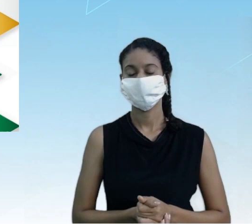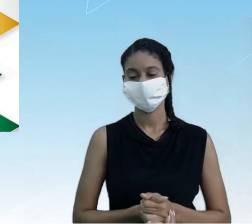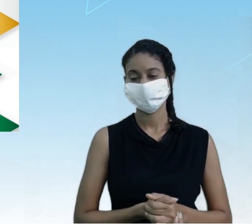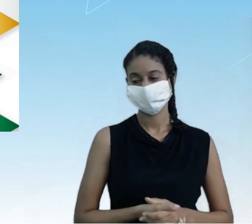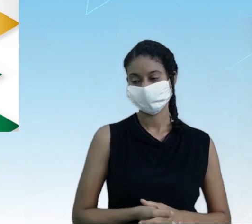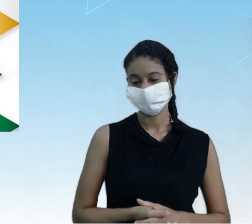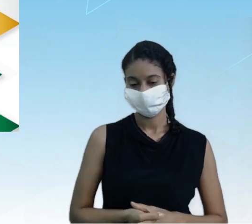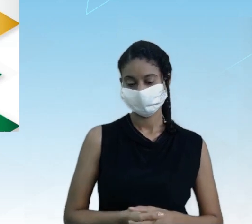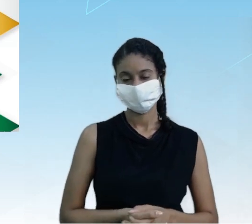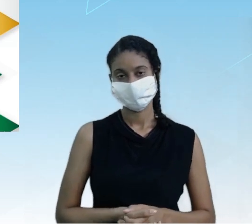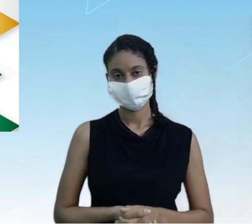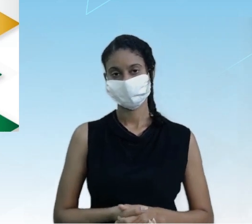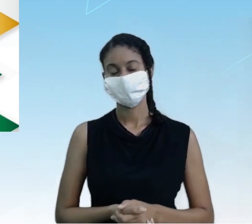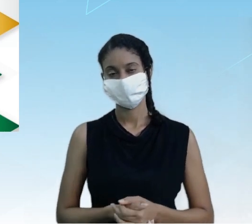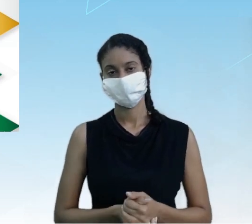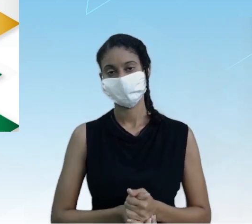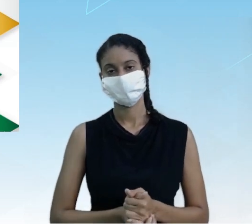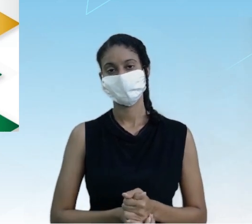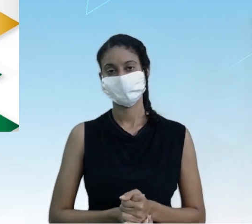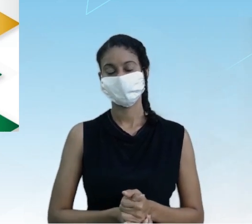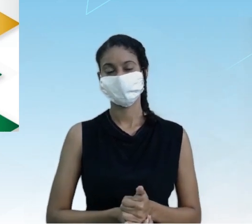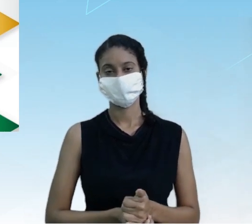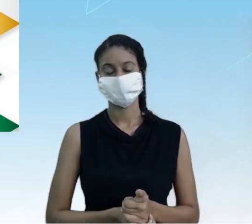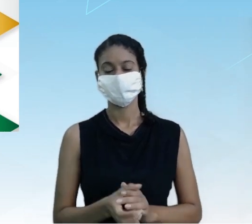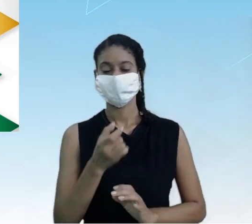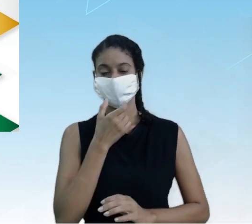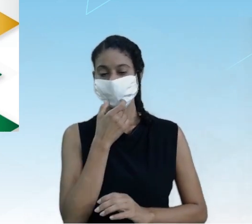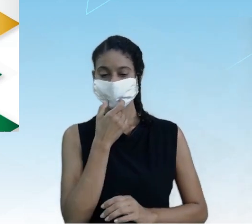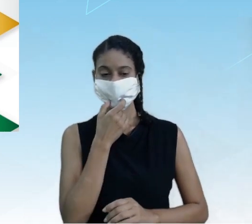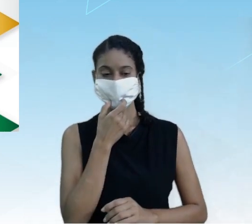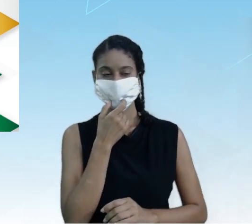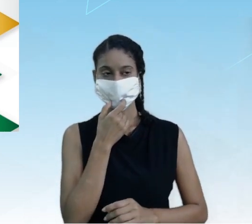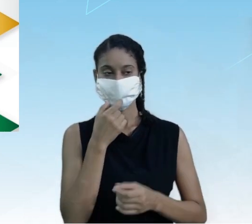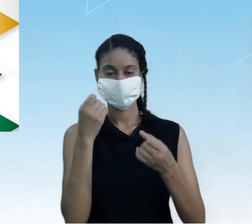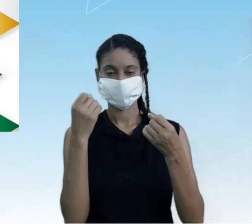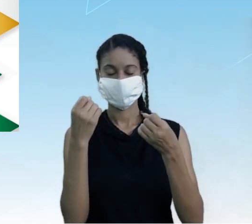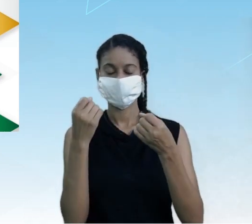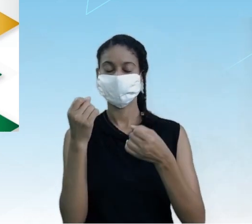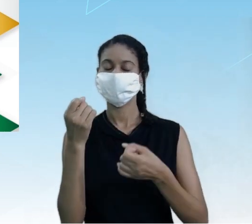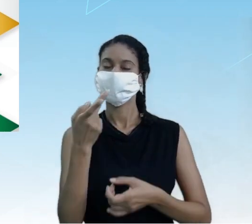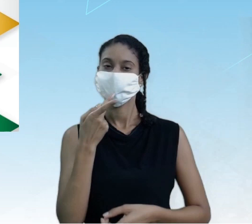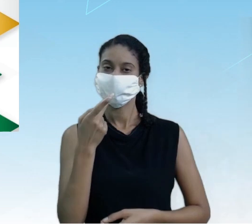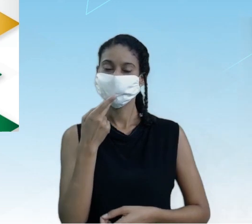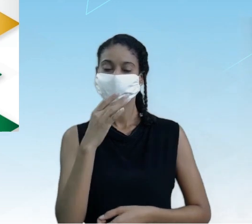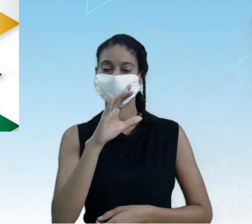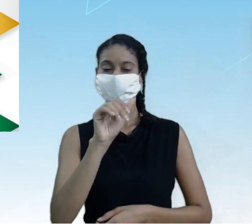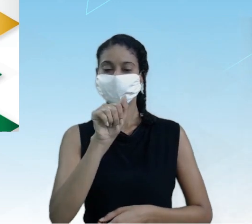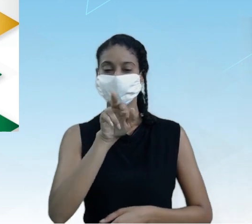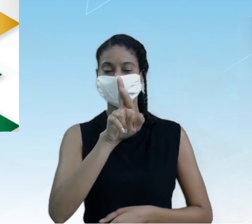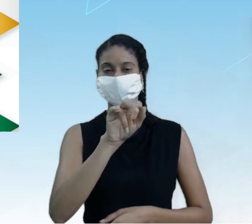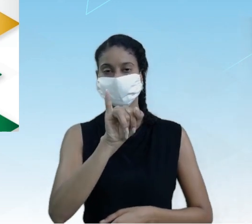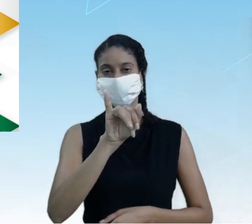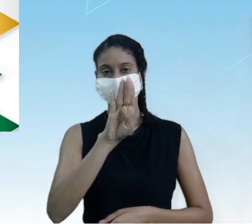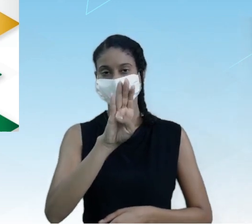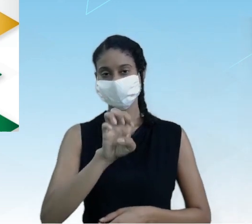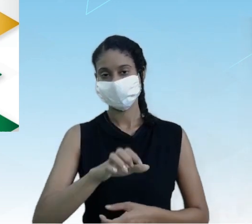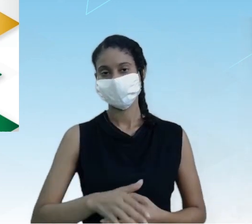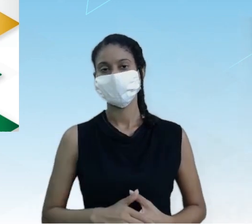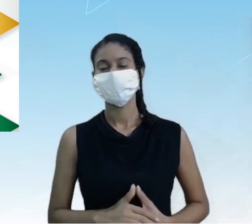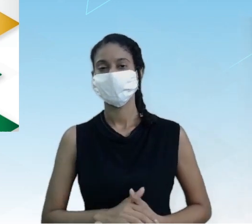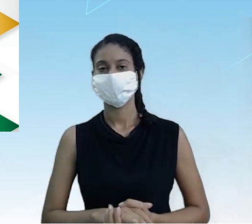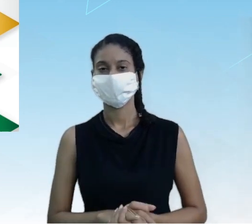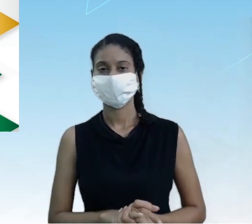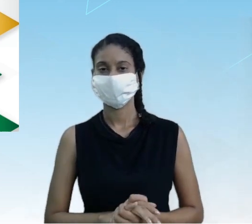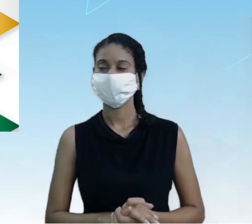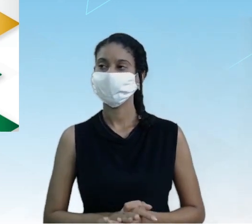language spoken in the Caribbean, o inglês falado no Caribe, thereby is full of varieties